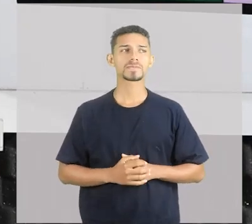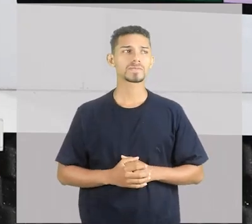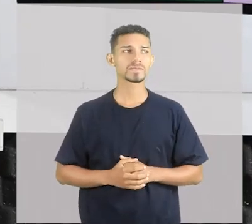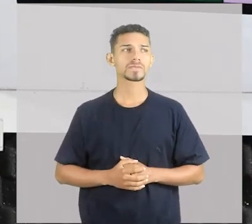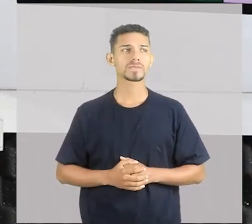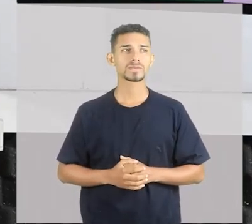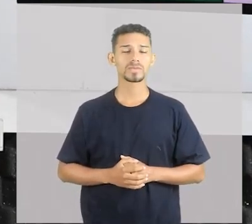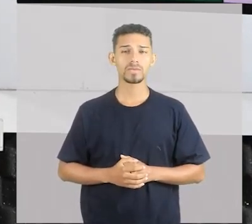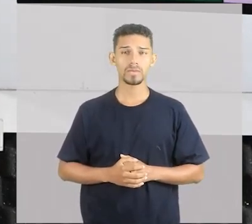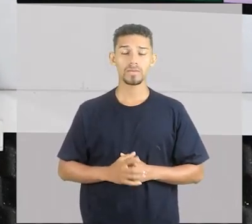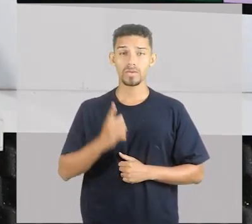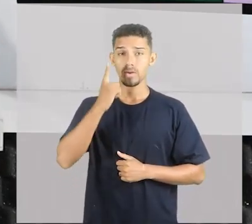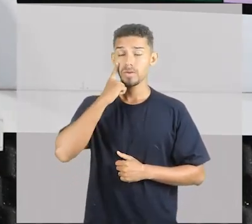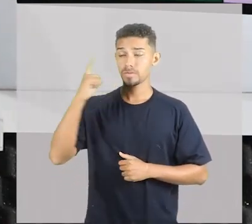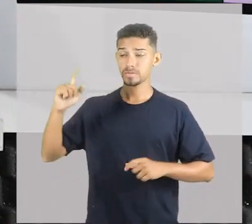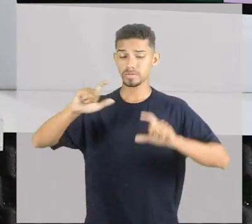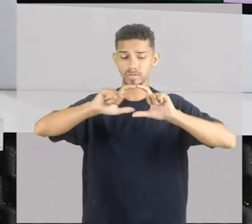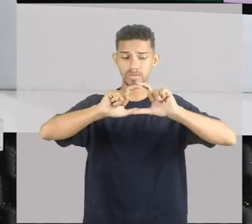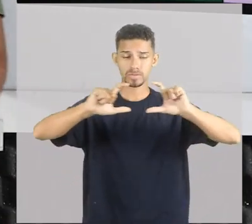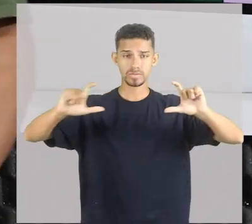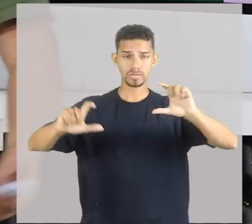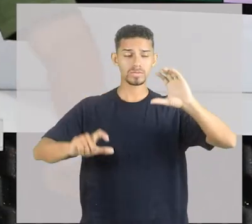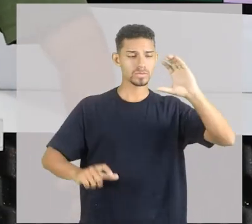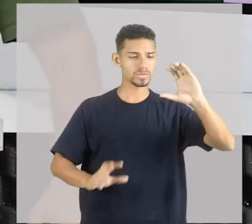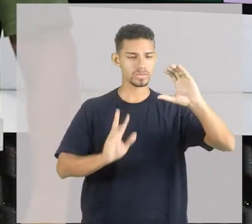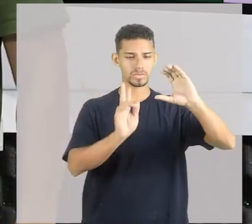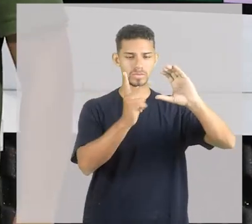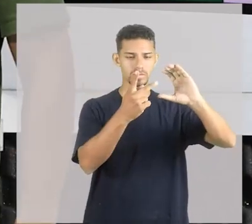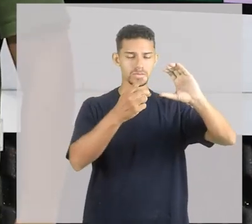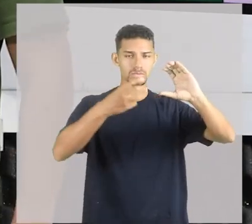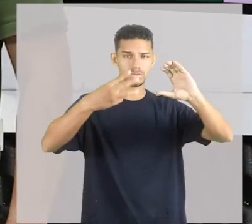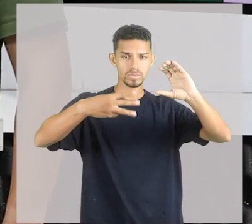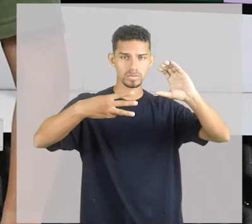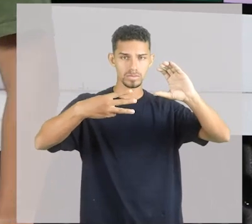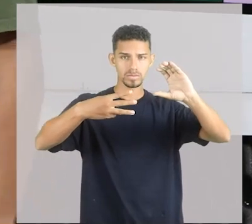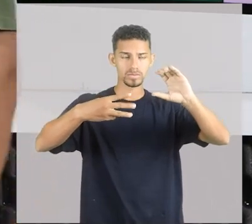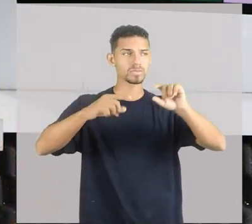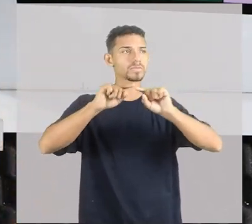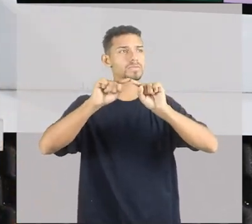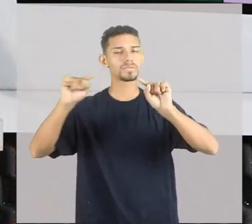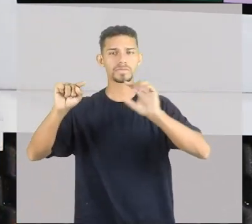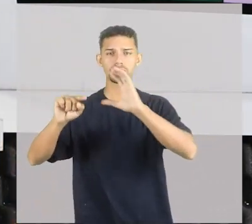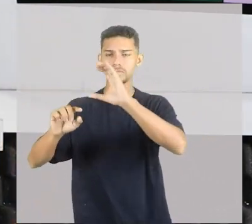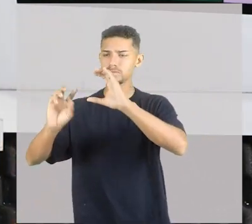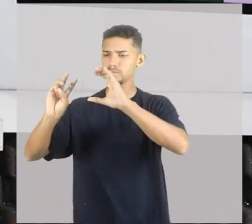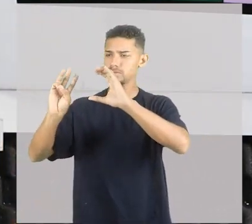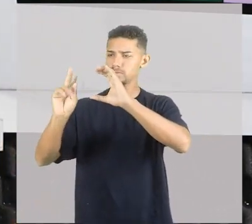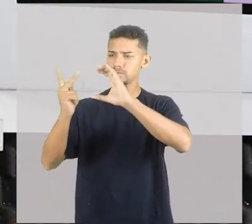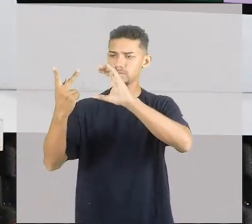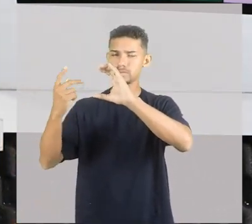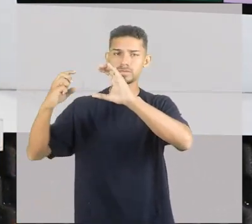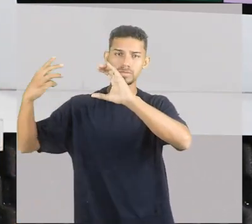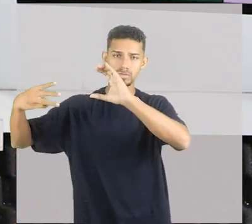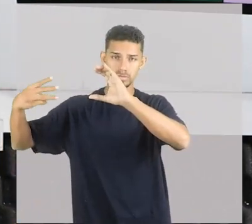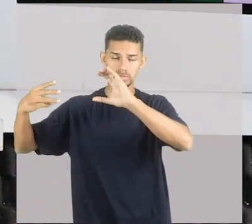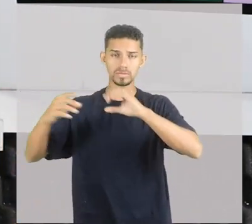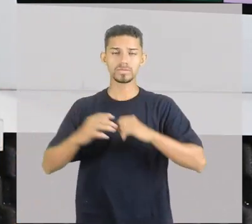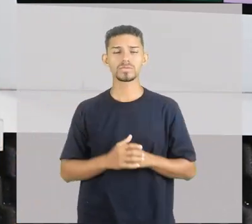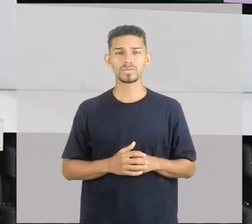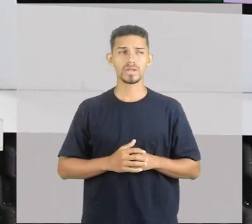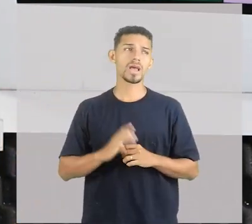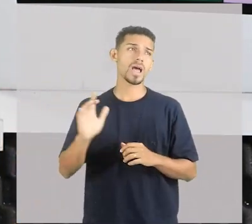que bacana, só tem carbono e hidrogênio. É um hidrocarboneto. Ah, Daniel, eu gosto de usar aqueles tracinhos,